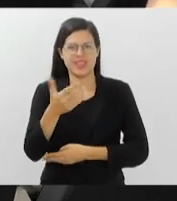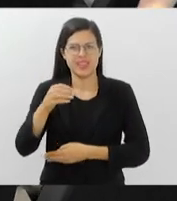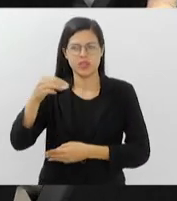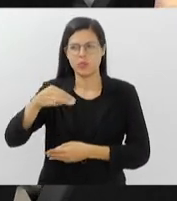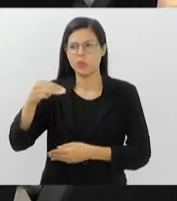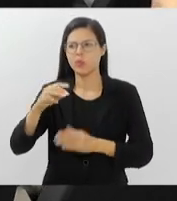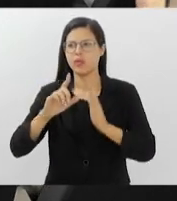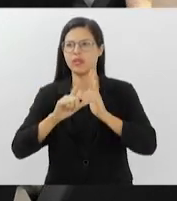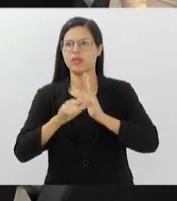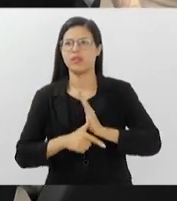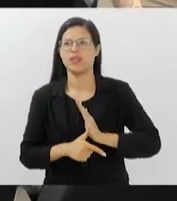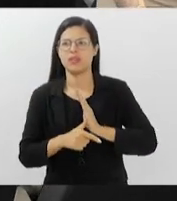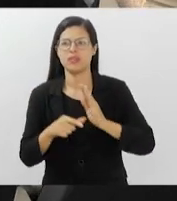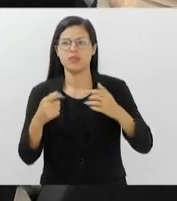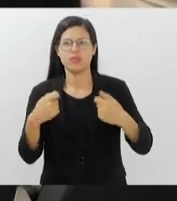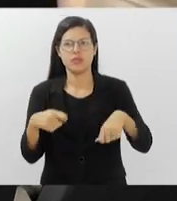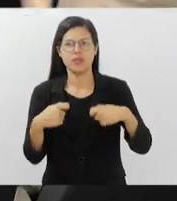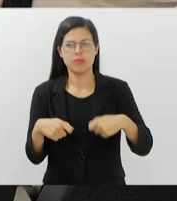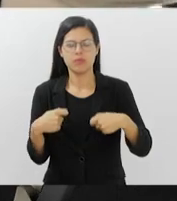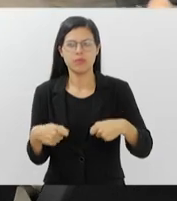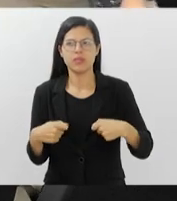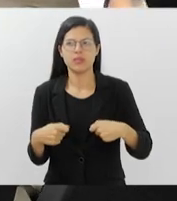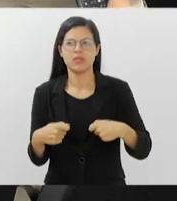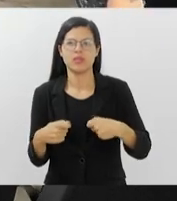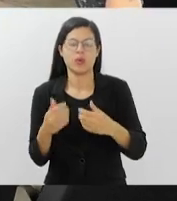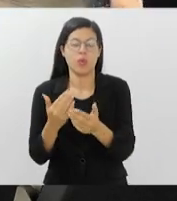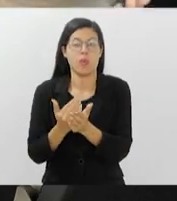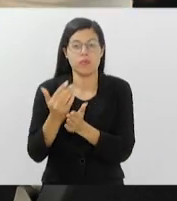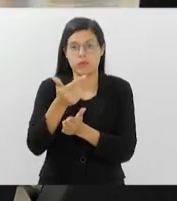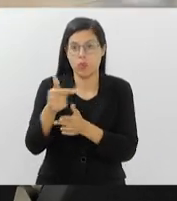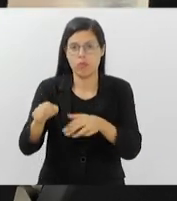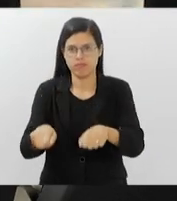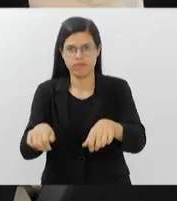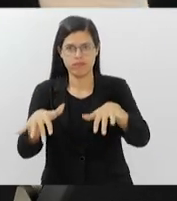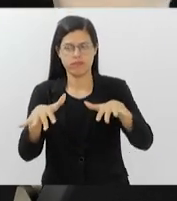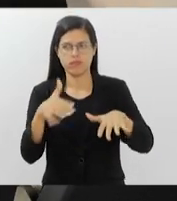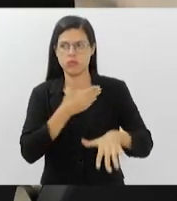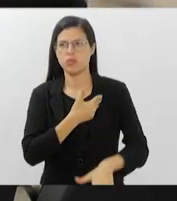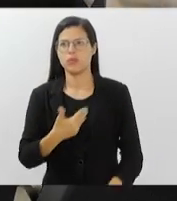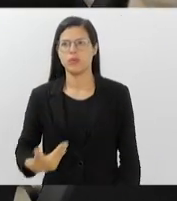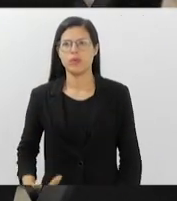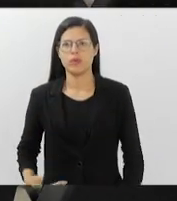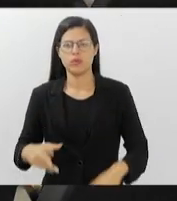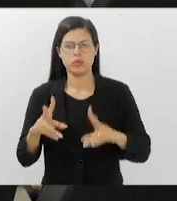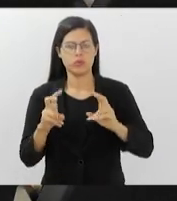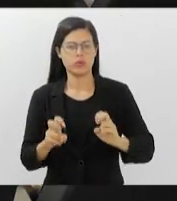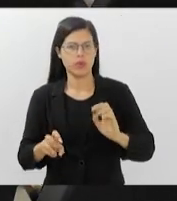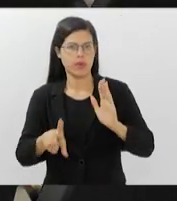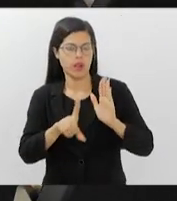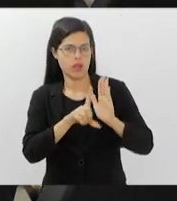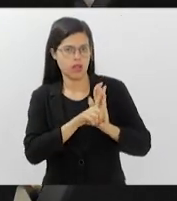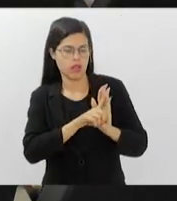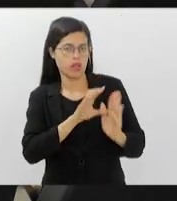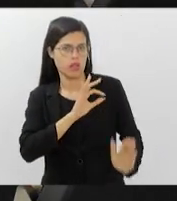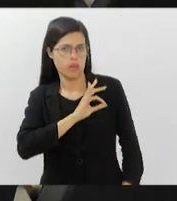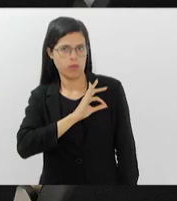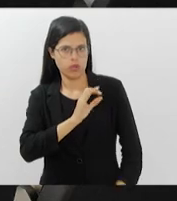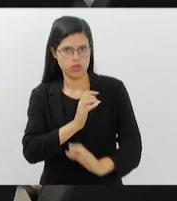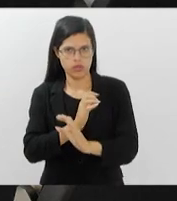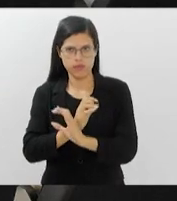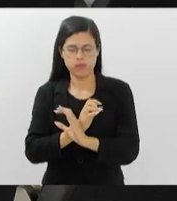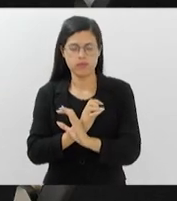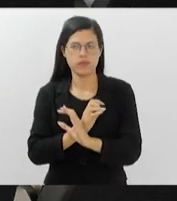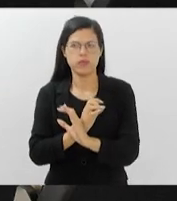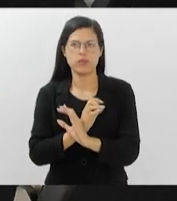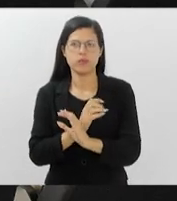precisei abrir uma outra audiência pública que trata sobre a Lei Orgânica da Polícia Civil e eu